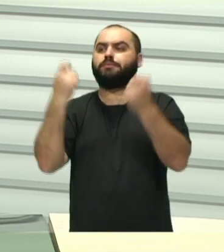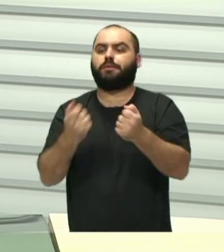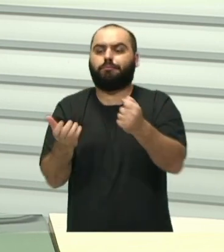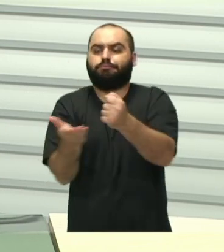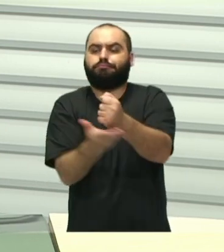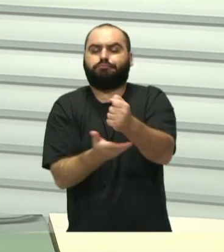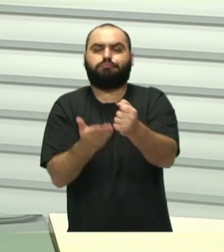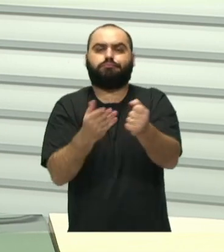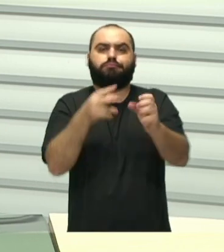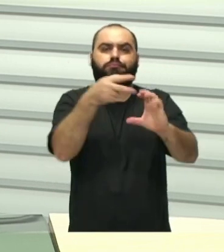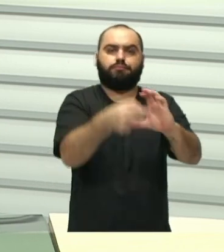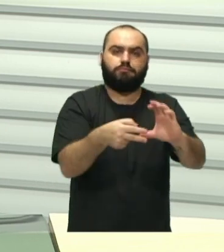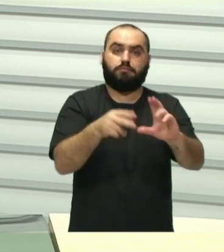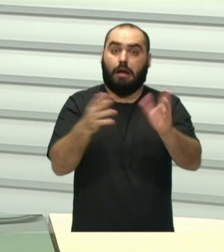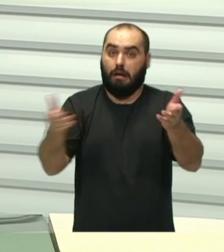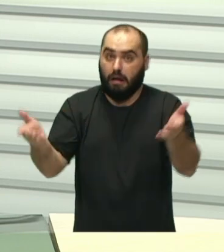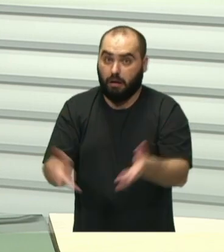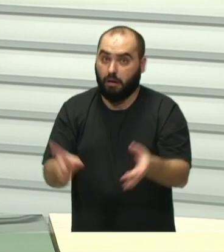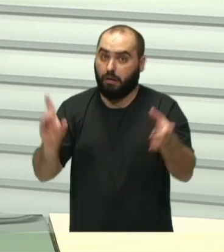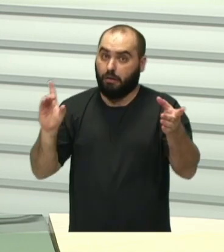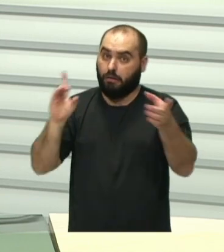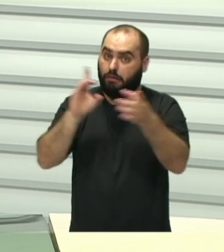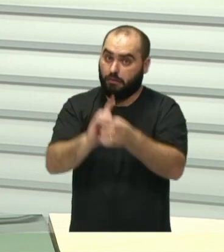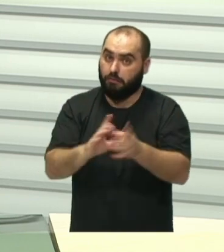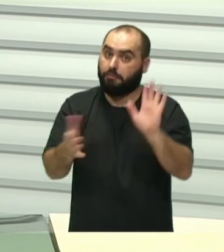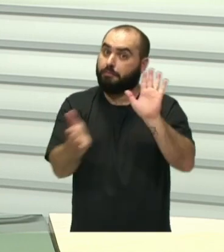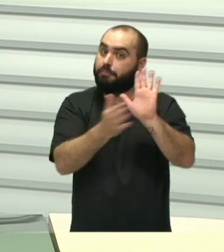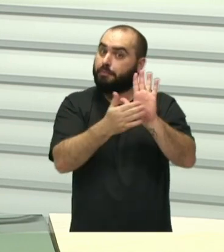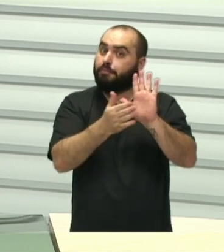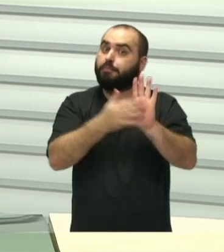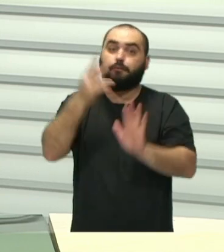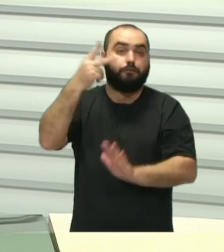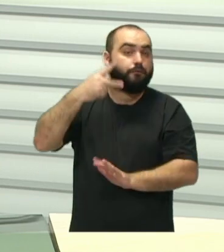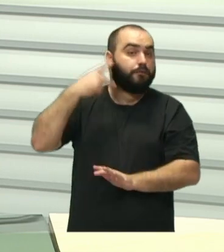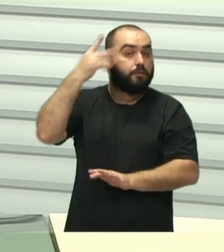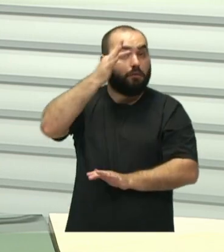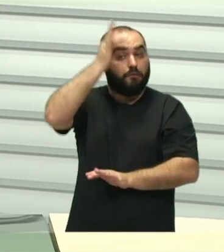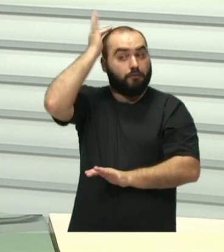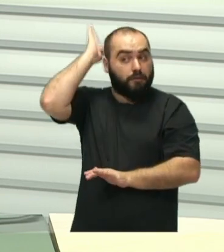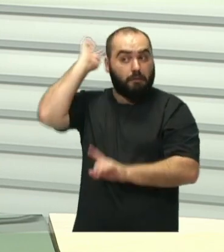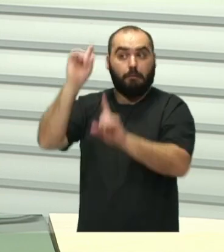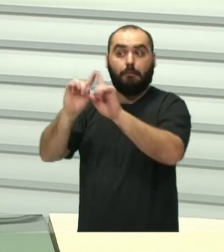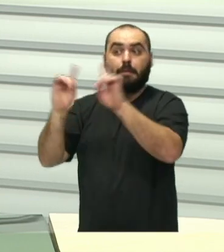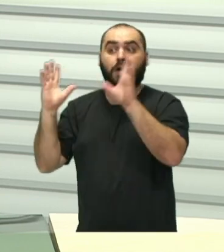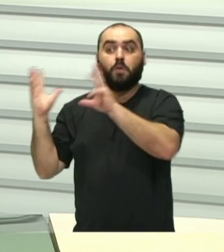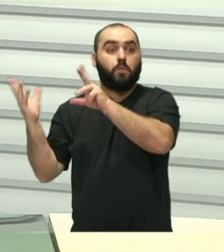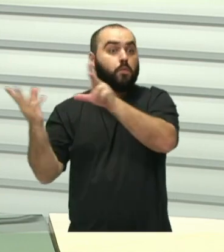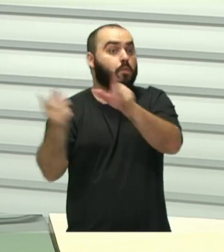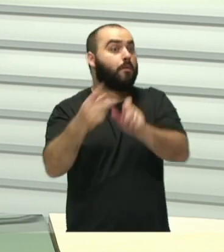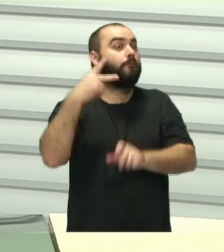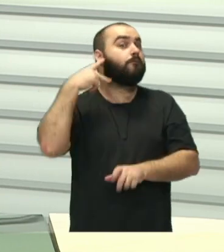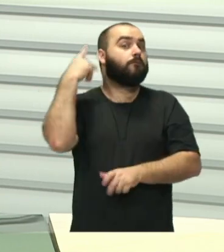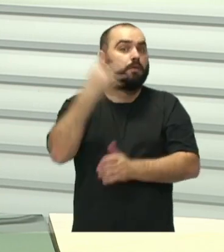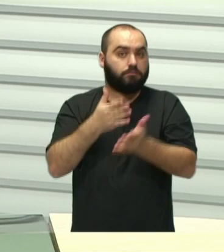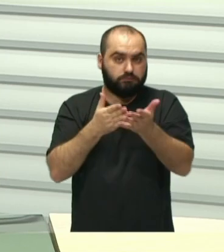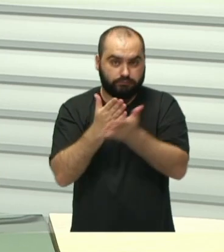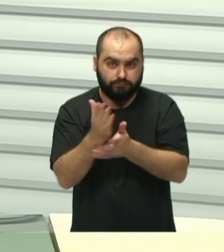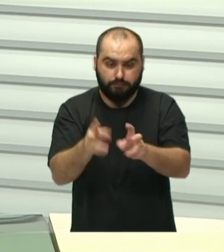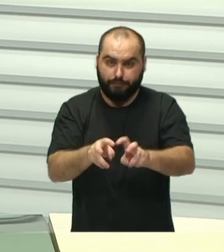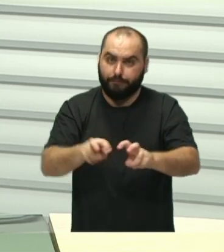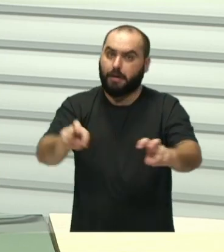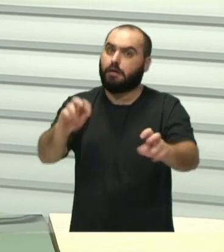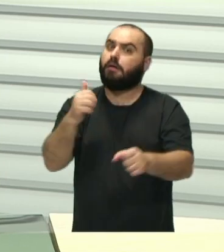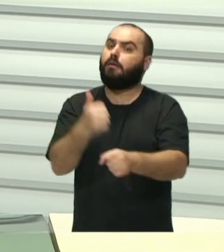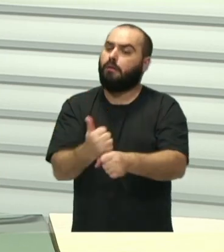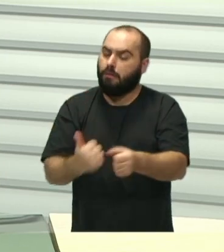e de maneira democrática foi uma proposta até do vereador Fábio Negão mas aprovada por unanimidade e a mesa assim apoiou também